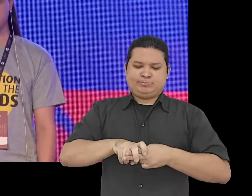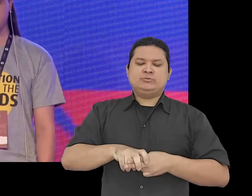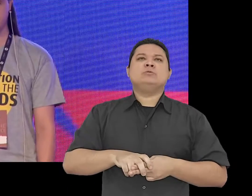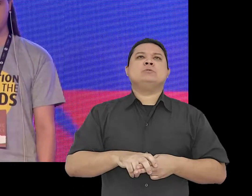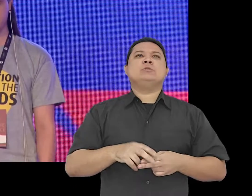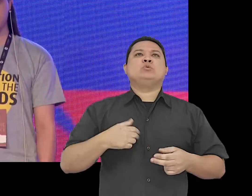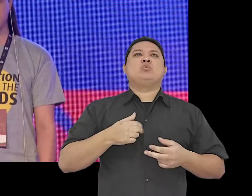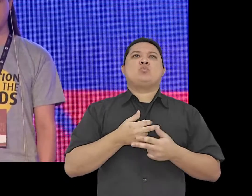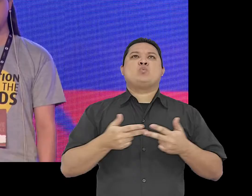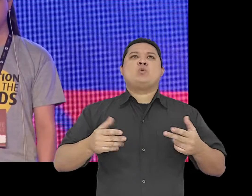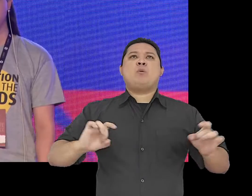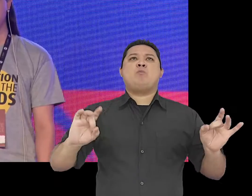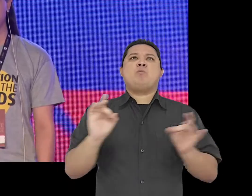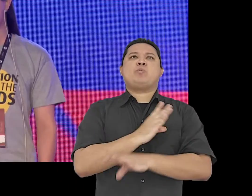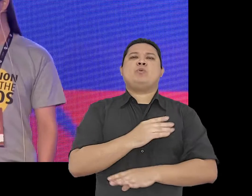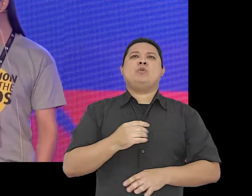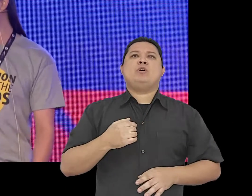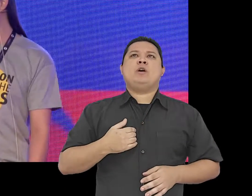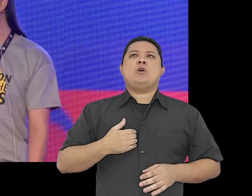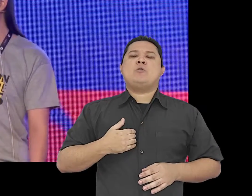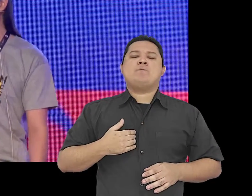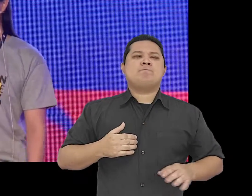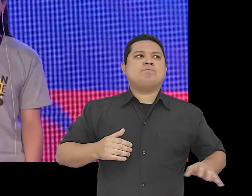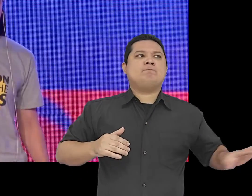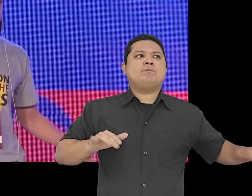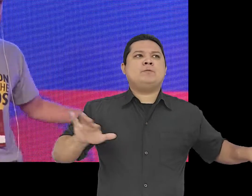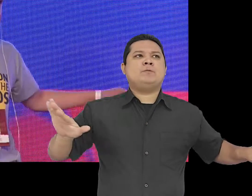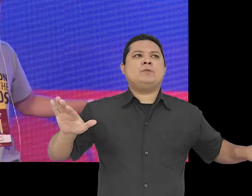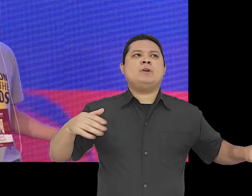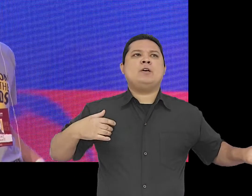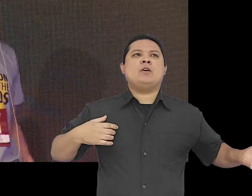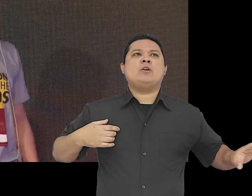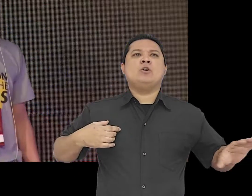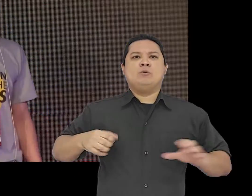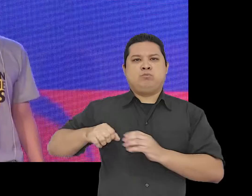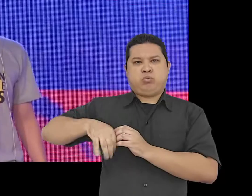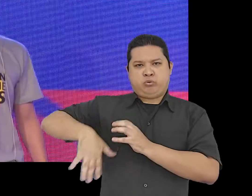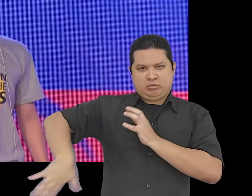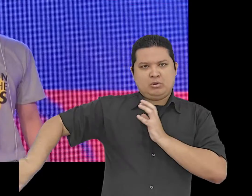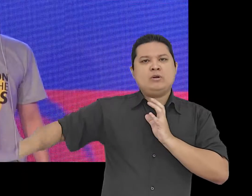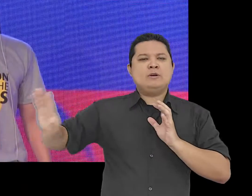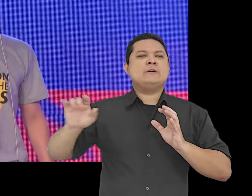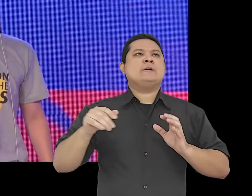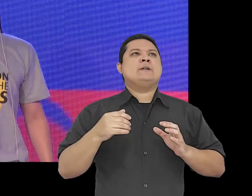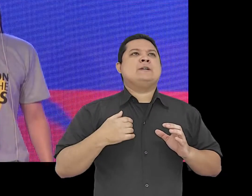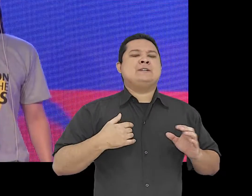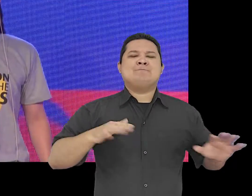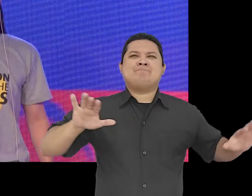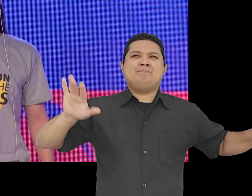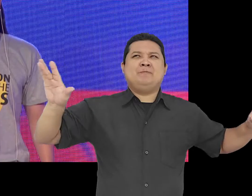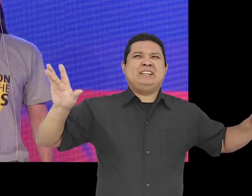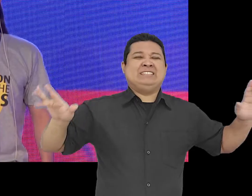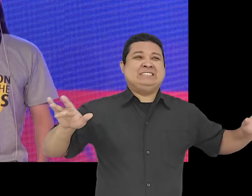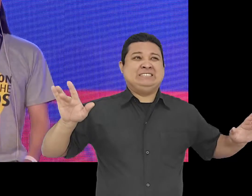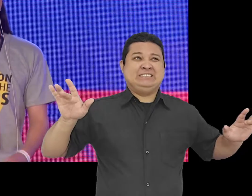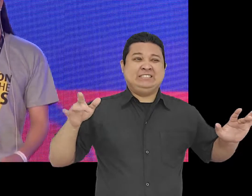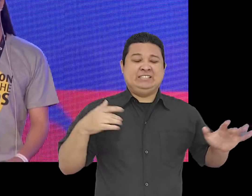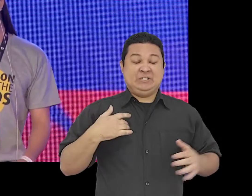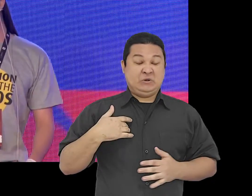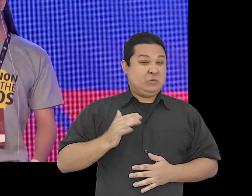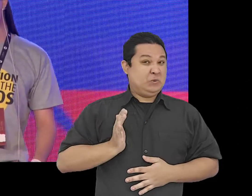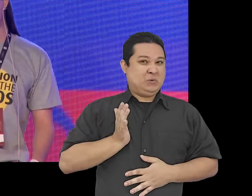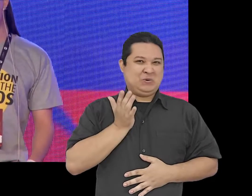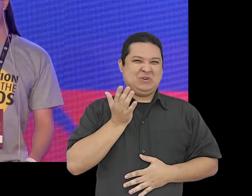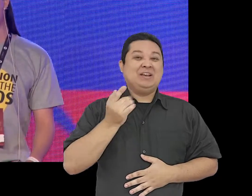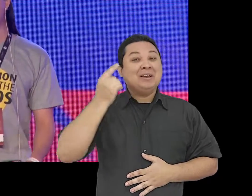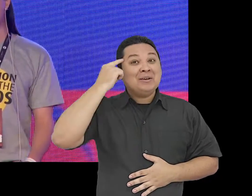descarga. E eu coloquei assim a mão aqui do lado, coloquei a mão do outro. É horrível tocar em banheiro, cara, é uma merda, assim, você fica assim, você